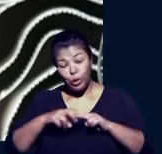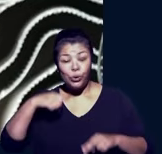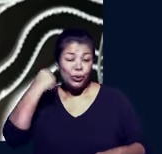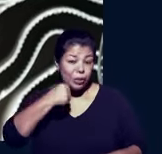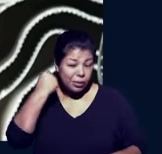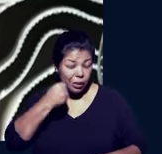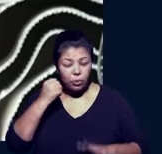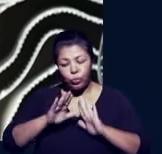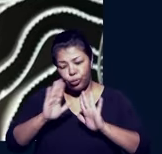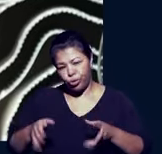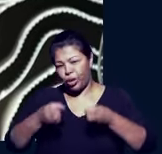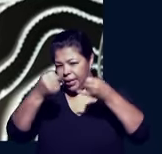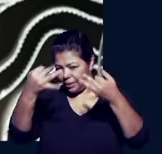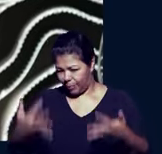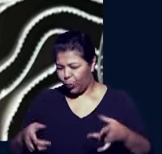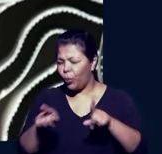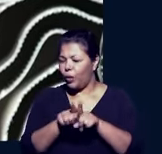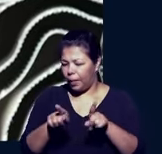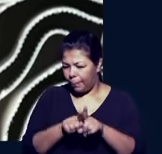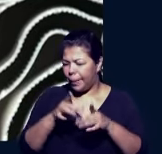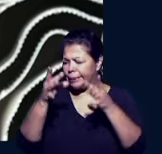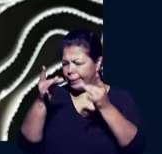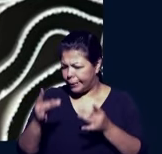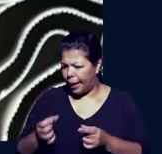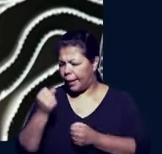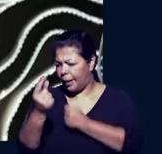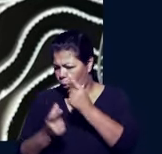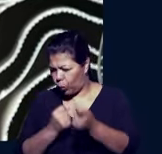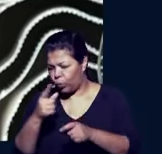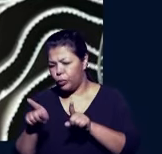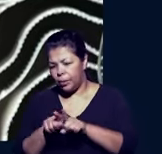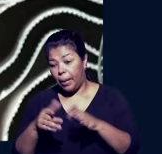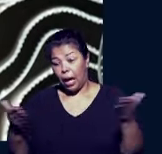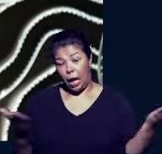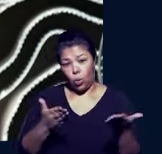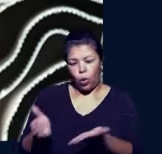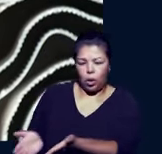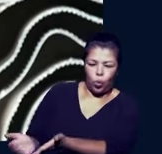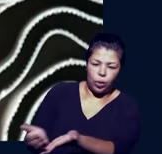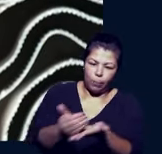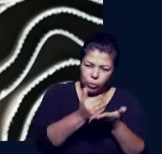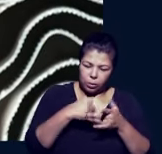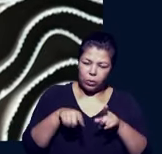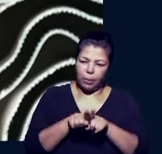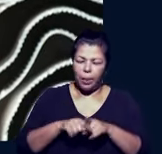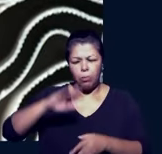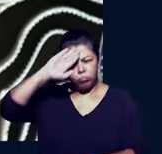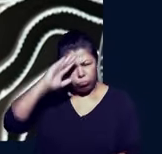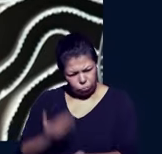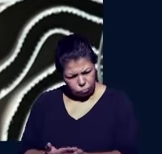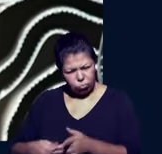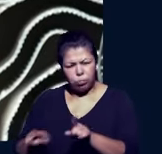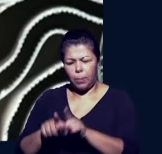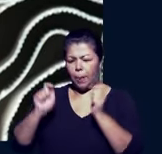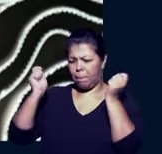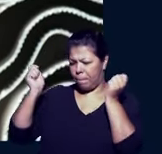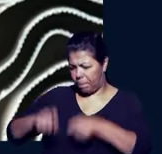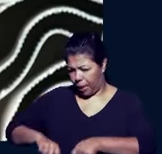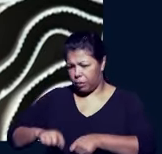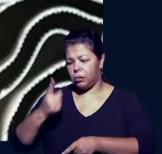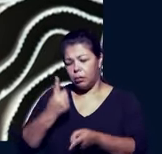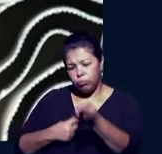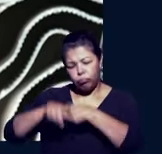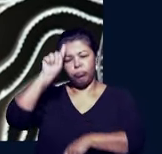soltou um relatório preliminar tá agora colhendo percepções contribuições acredito muito na capacidade de construção do